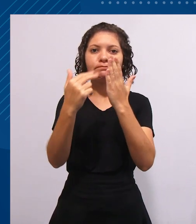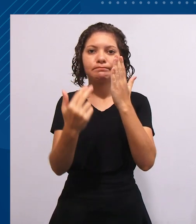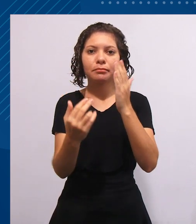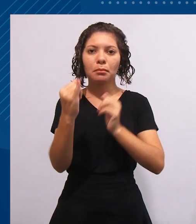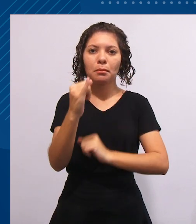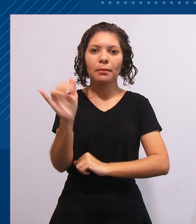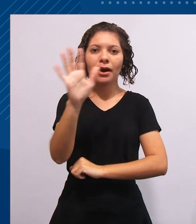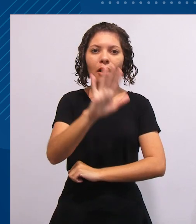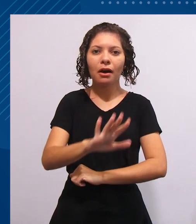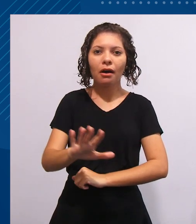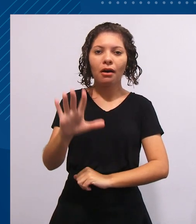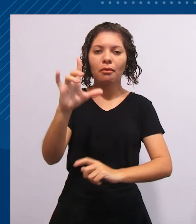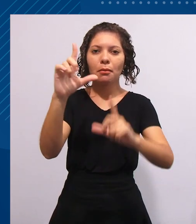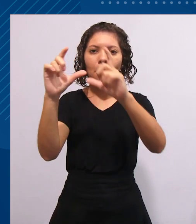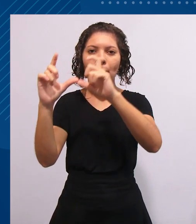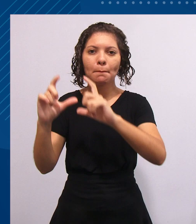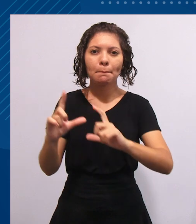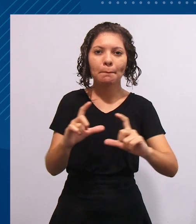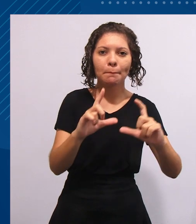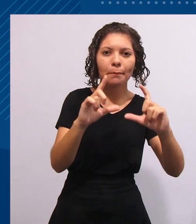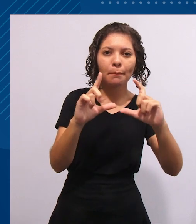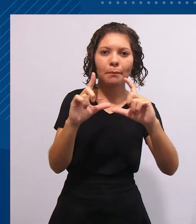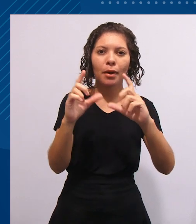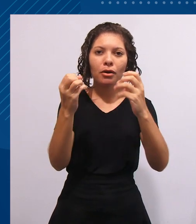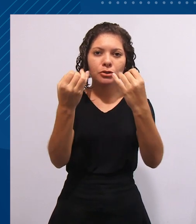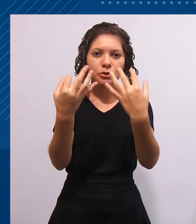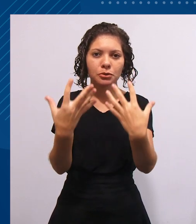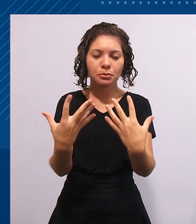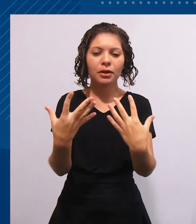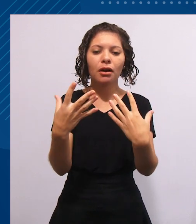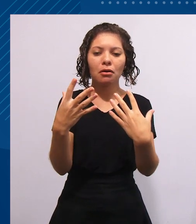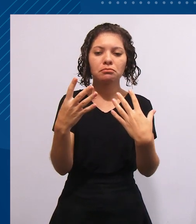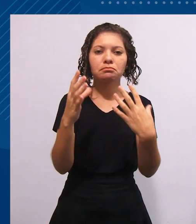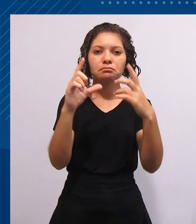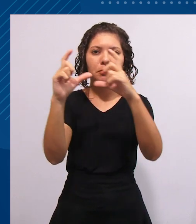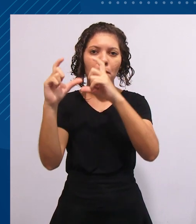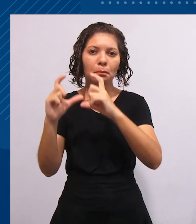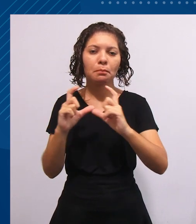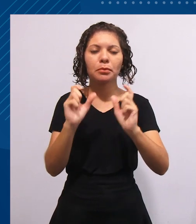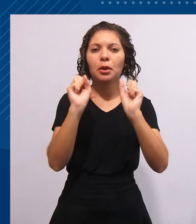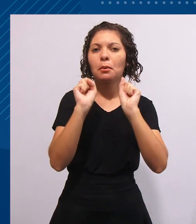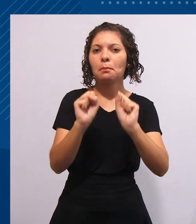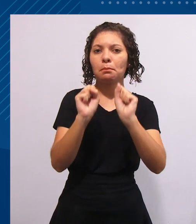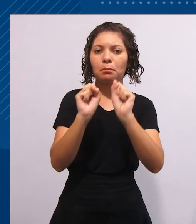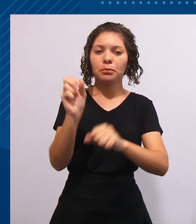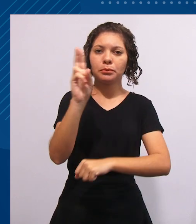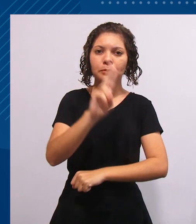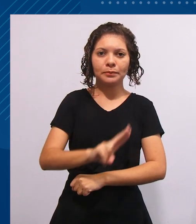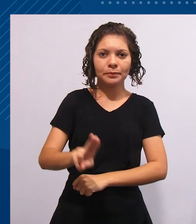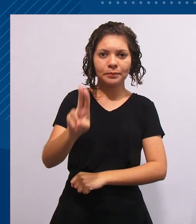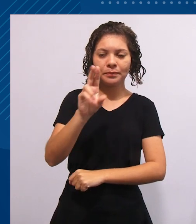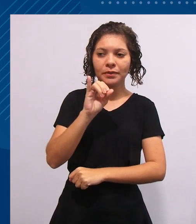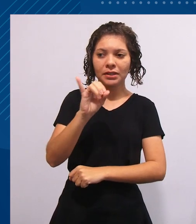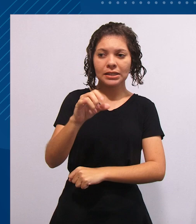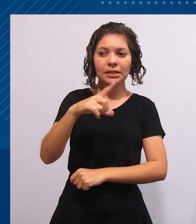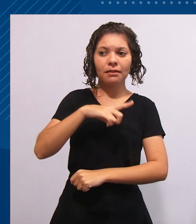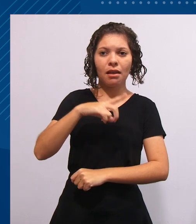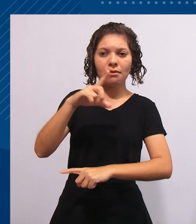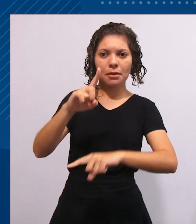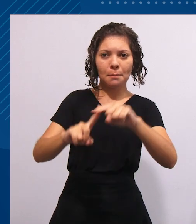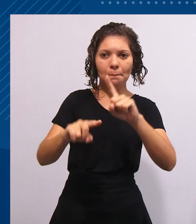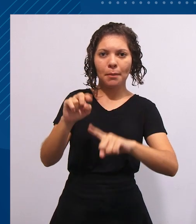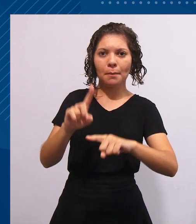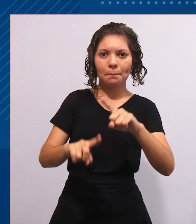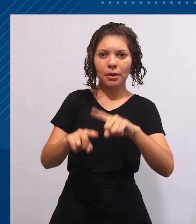imagens têm para nos dizer não é então por exemplo isso poderia ser uma possibilidade se a gente tiver o equipamento melhor ainda eles